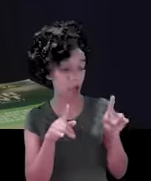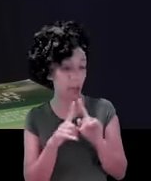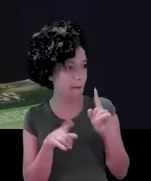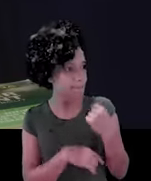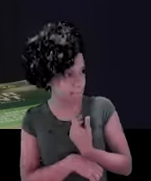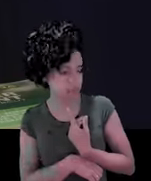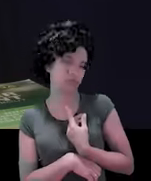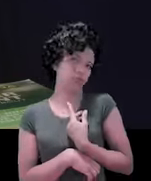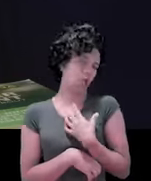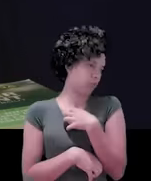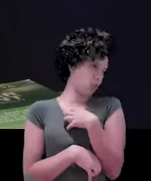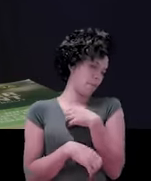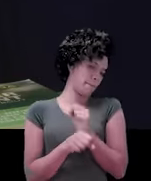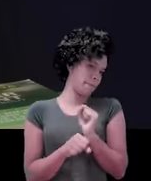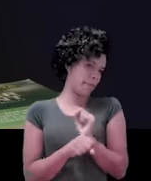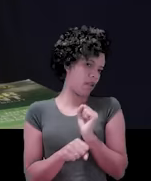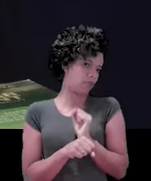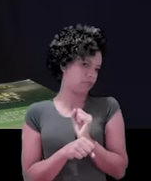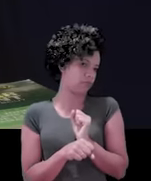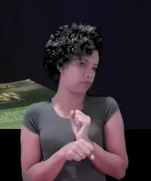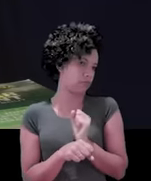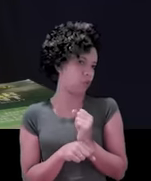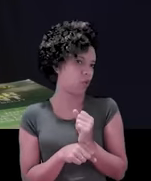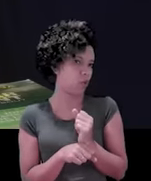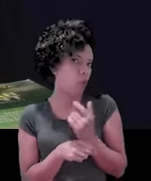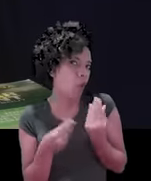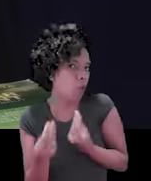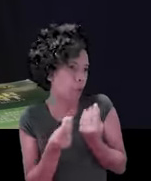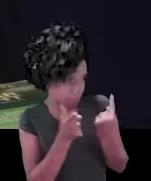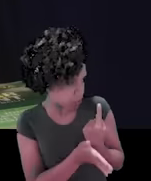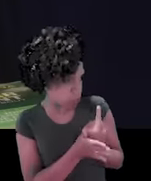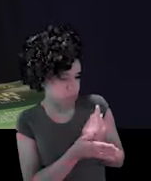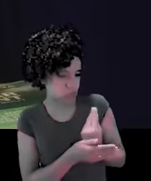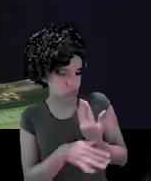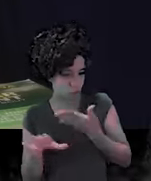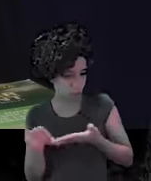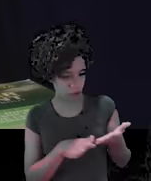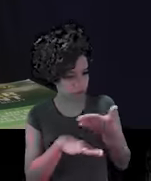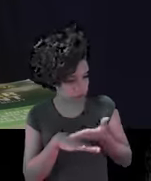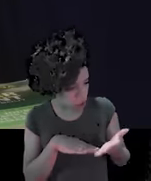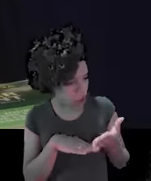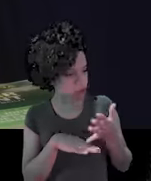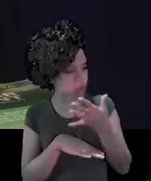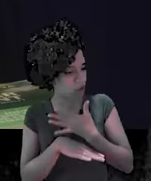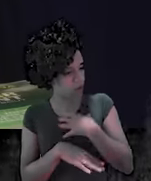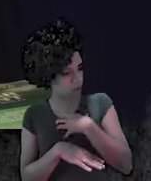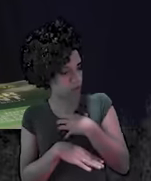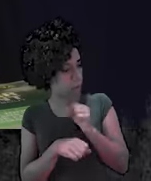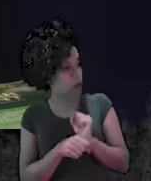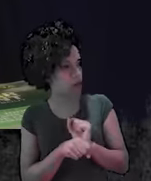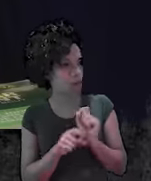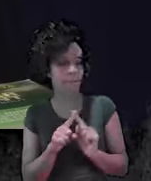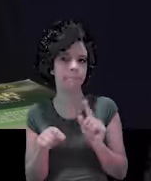que como eu tava parado né quando falou com minha rotina de um sobrevivente que tá parado quando era de dia e à noite